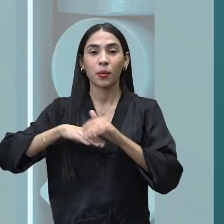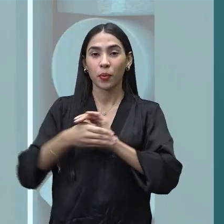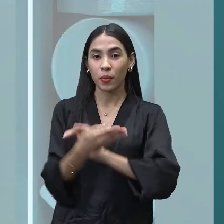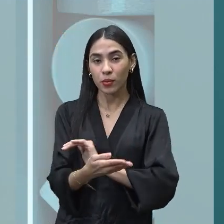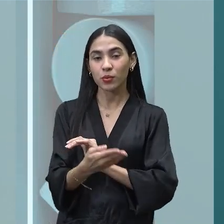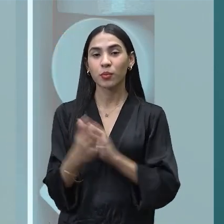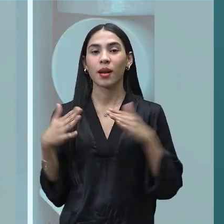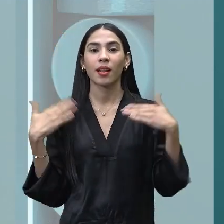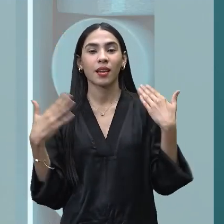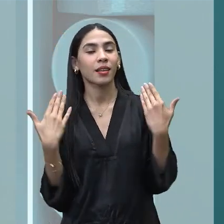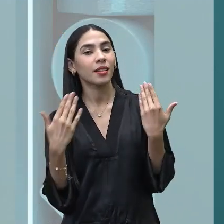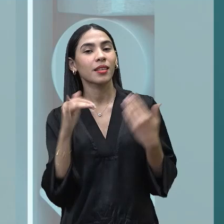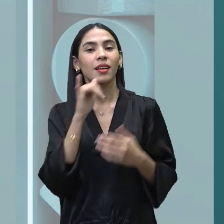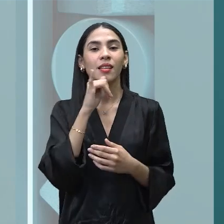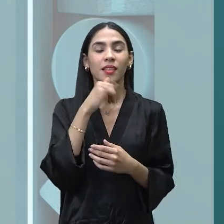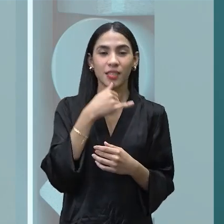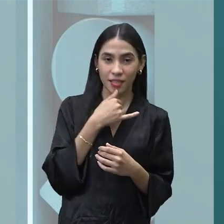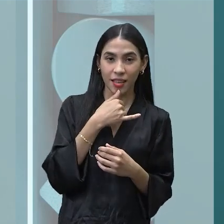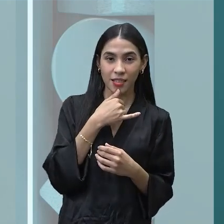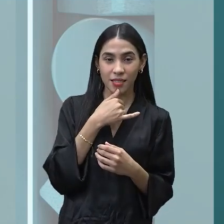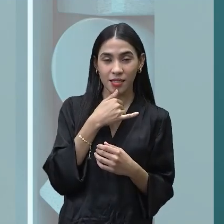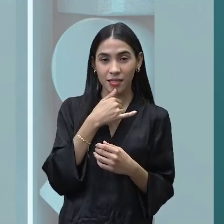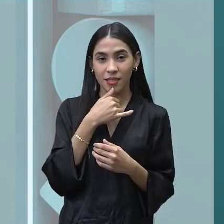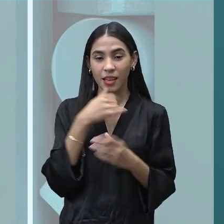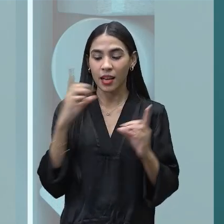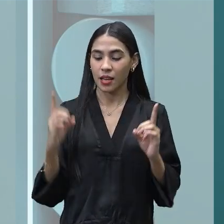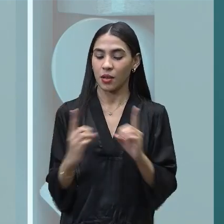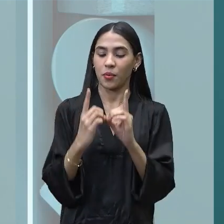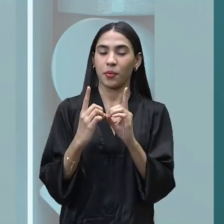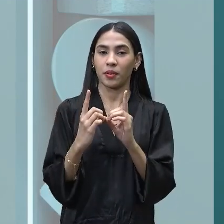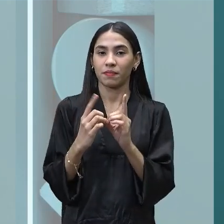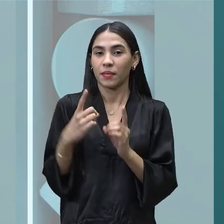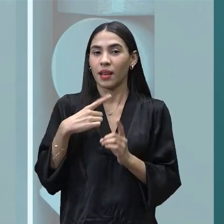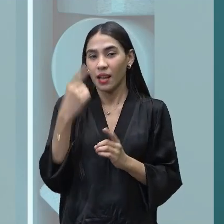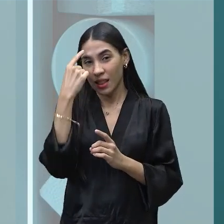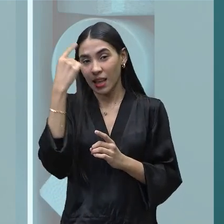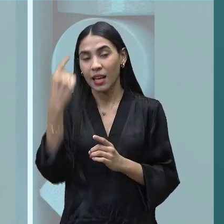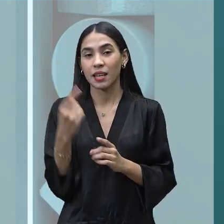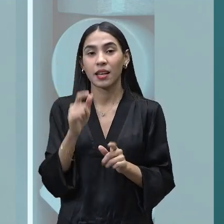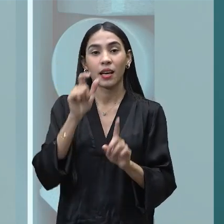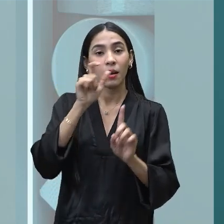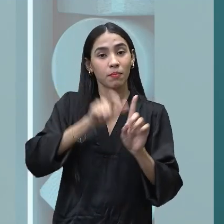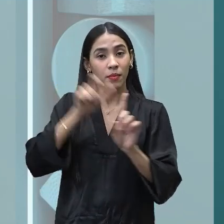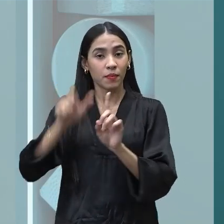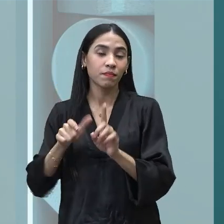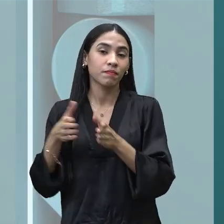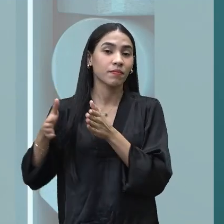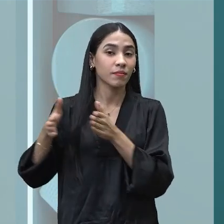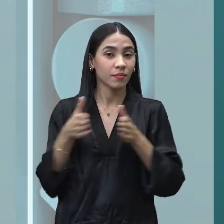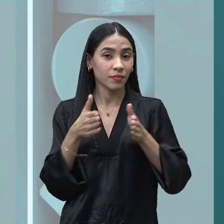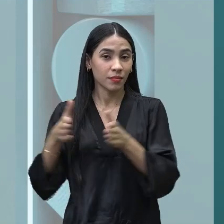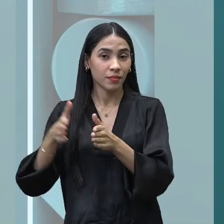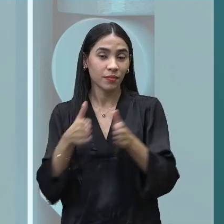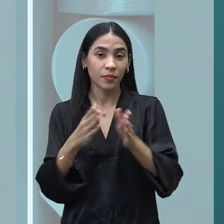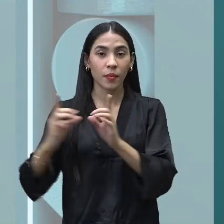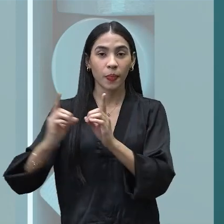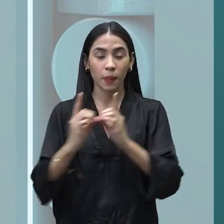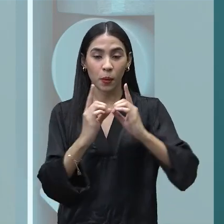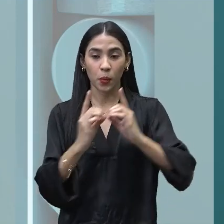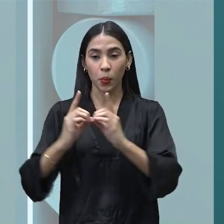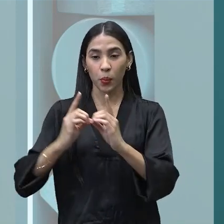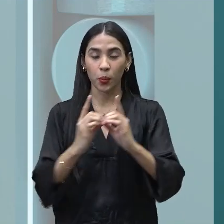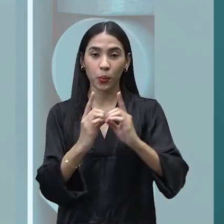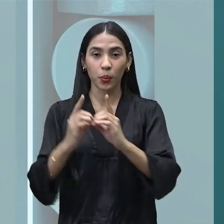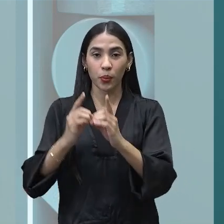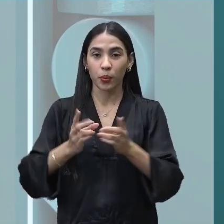suas alegrias, suas tristezas, e ao se encontrar nós temos a ideia de que essas pessoas caminham lado a lado, uma